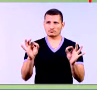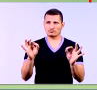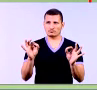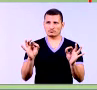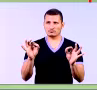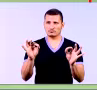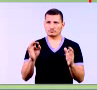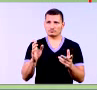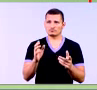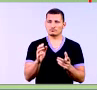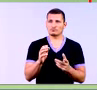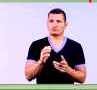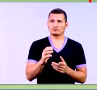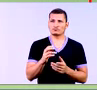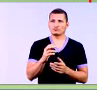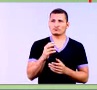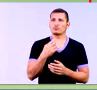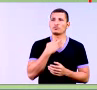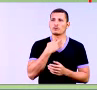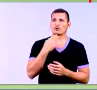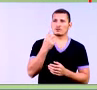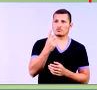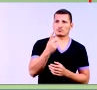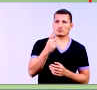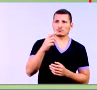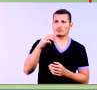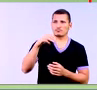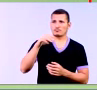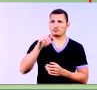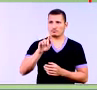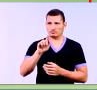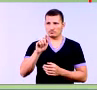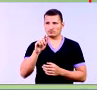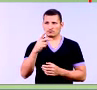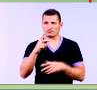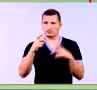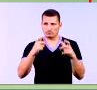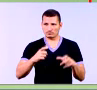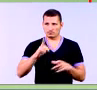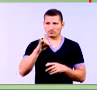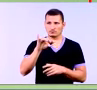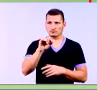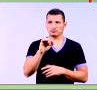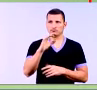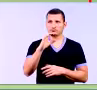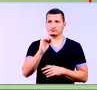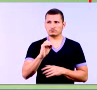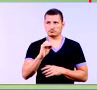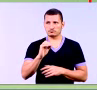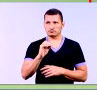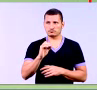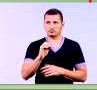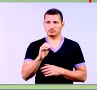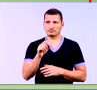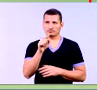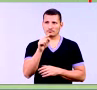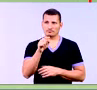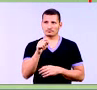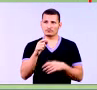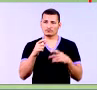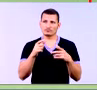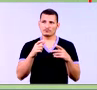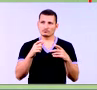1 mega do seu espaço em disco, se ele tiver 1 mega de espaço em disco, esse espaço em disco não